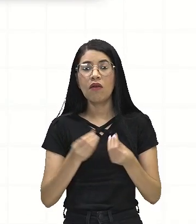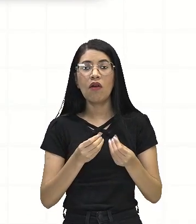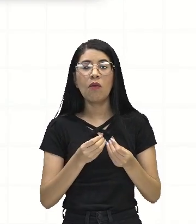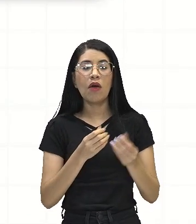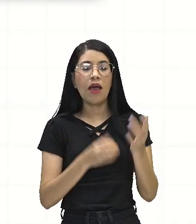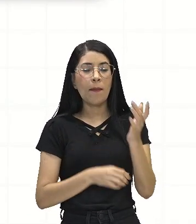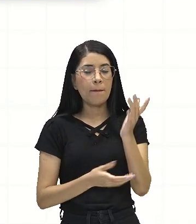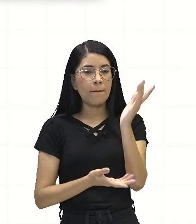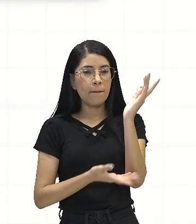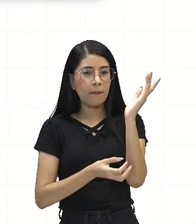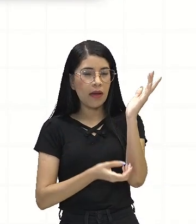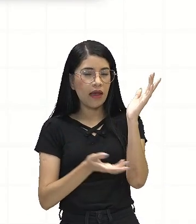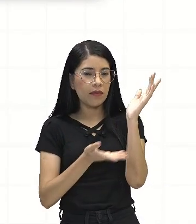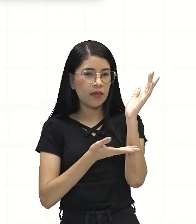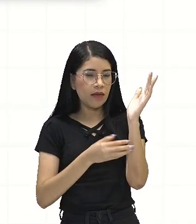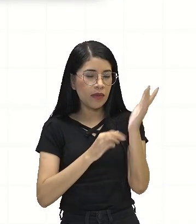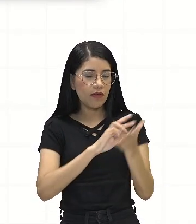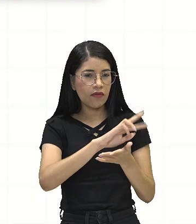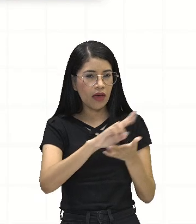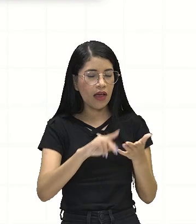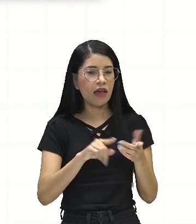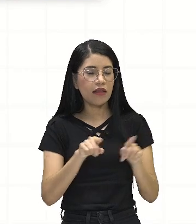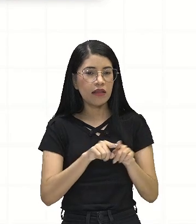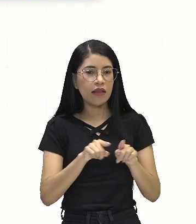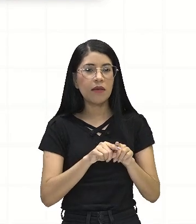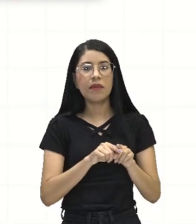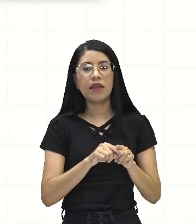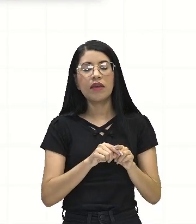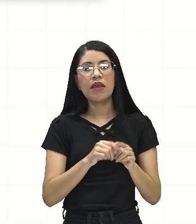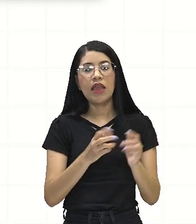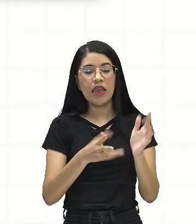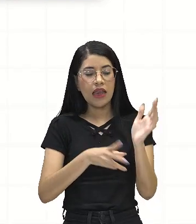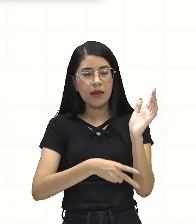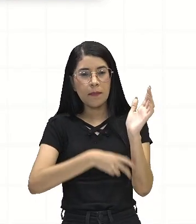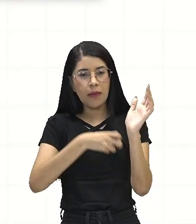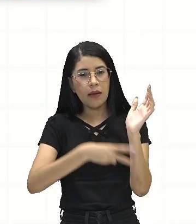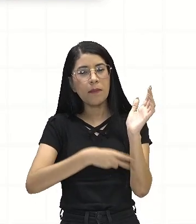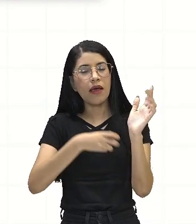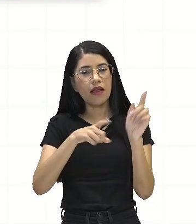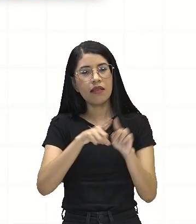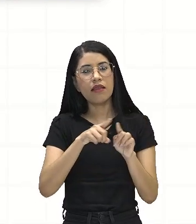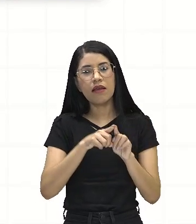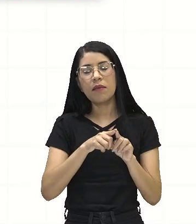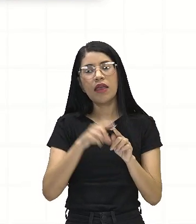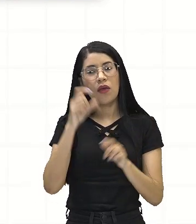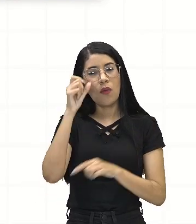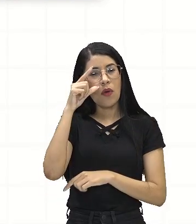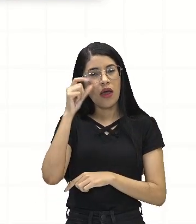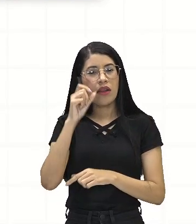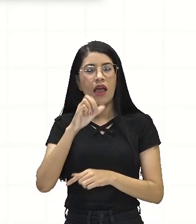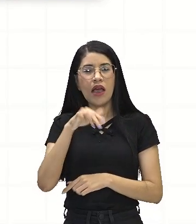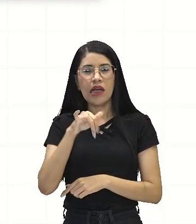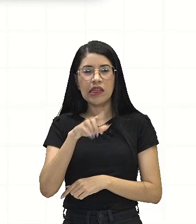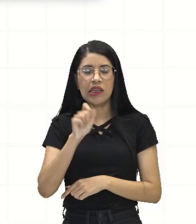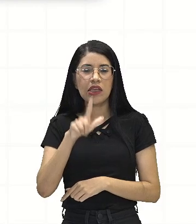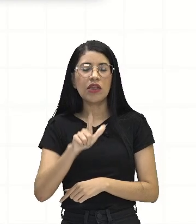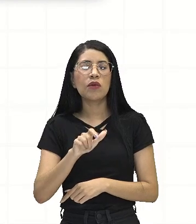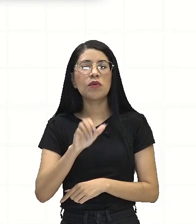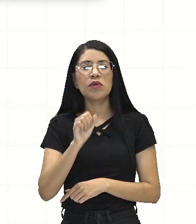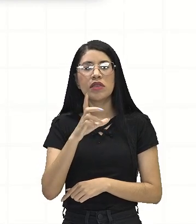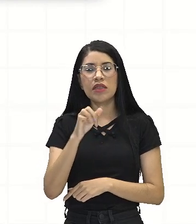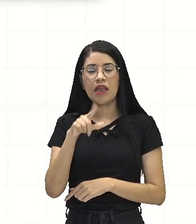gente pode observar aí algumas na imagem, né, especiarias extraídas da floresta, guaraná, anil, salsa, urucu,